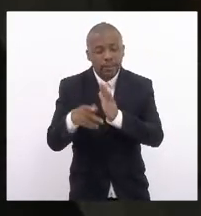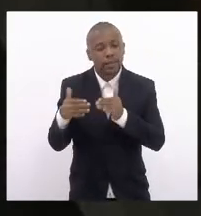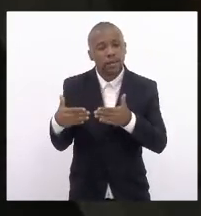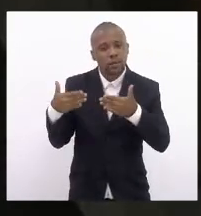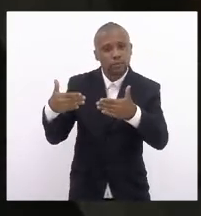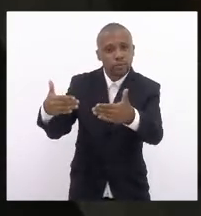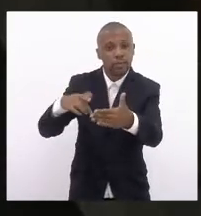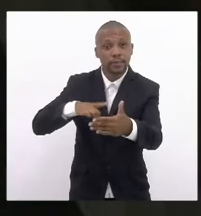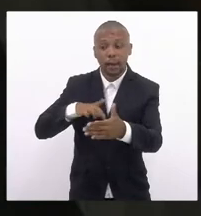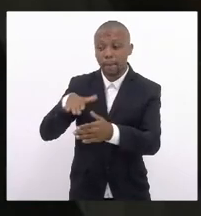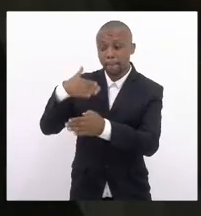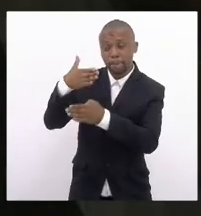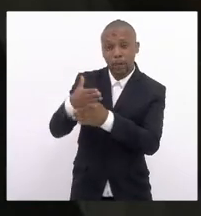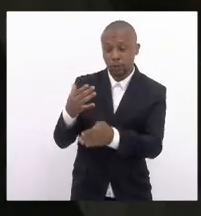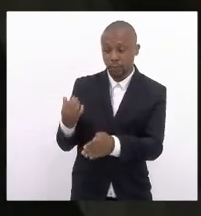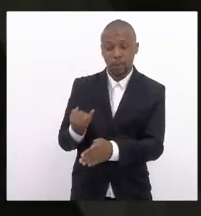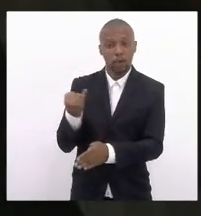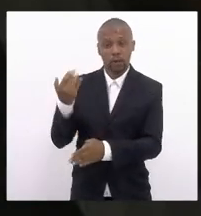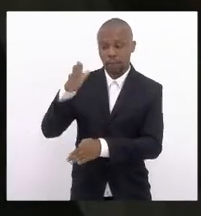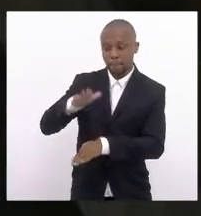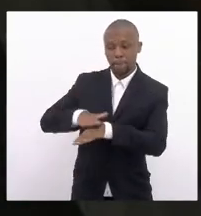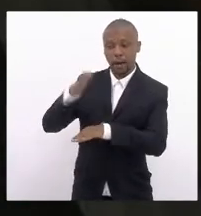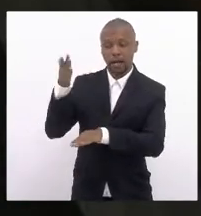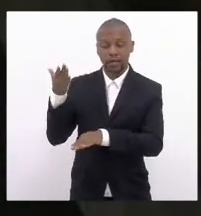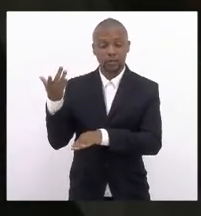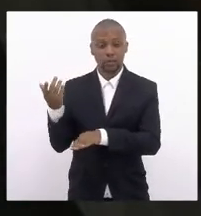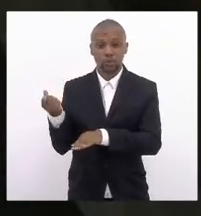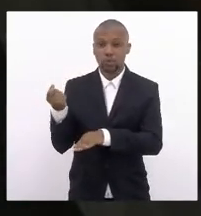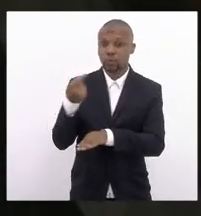tem mais peso que uma lei estadual em vigor?